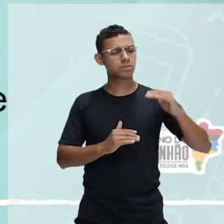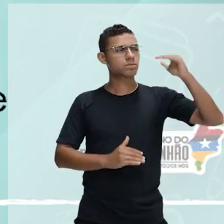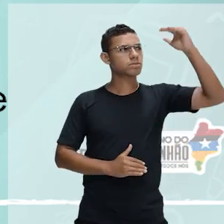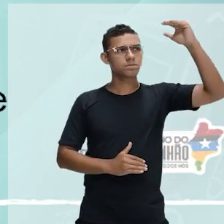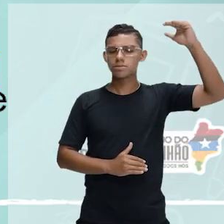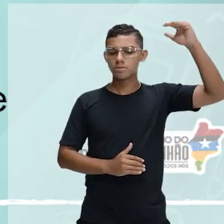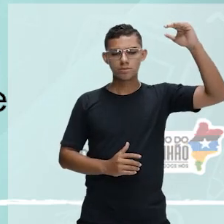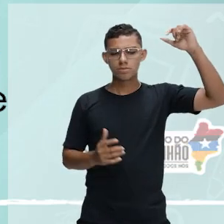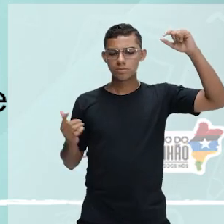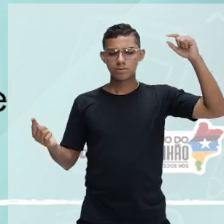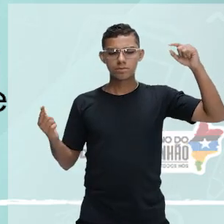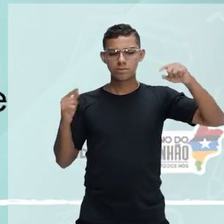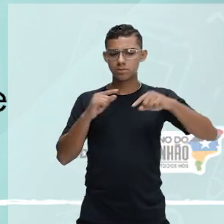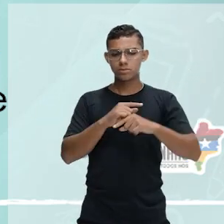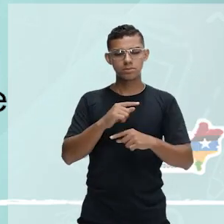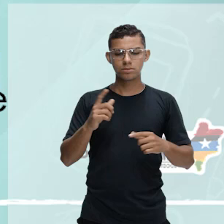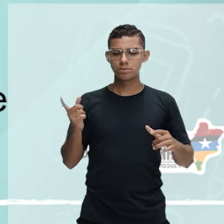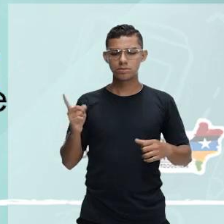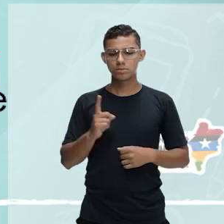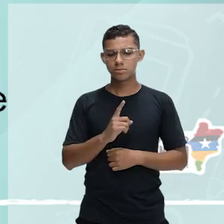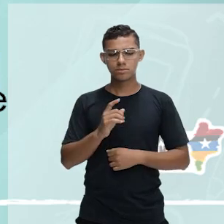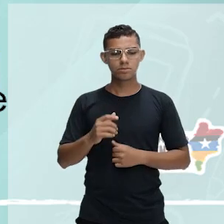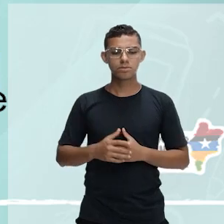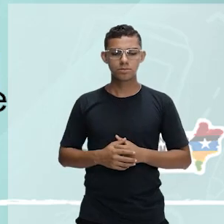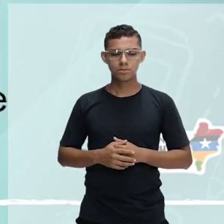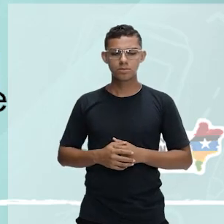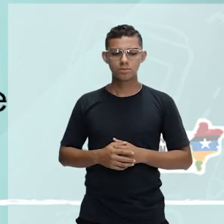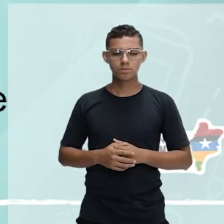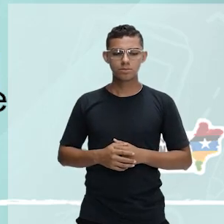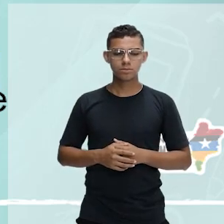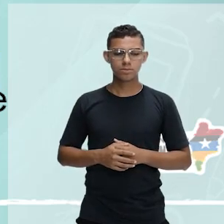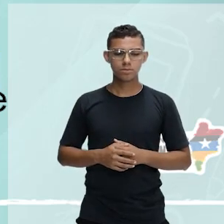turbina, relacionado a 1. Não.